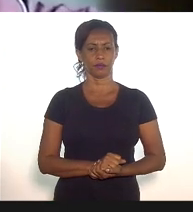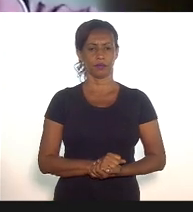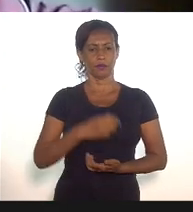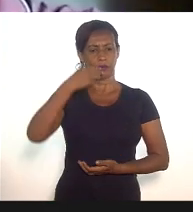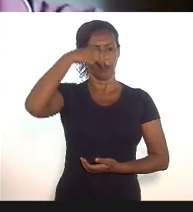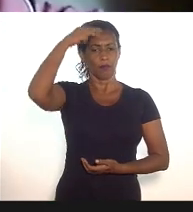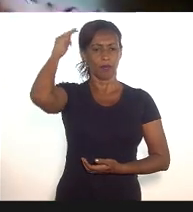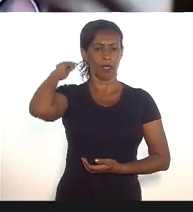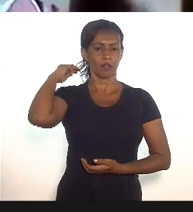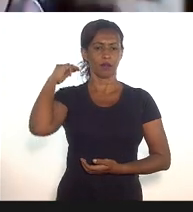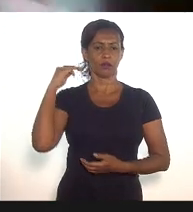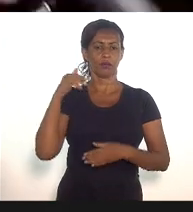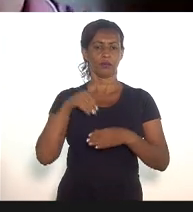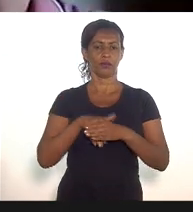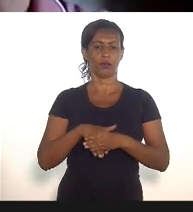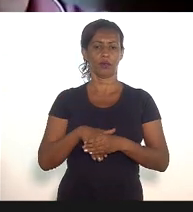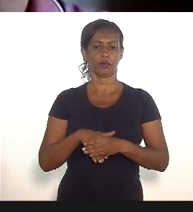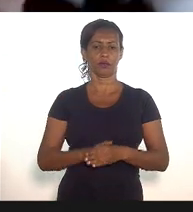Márcio Pacheco?